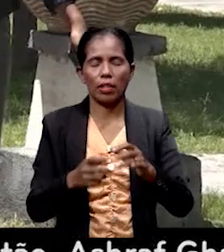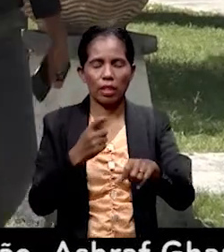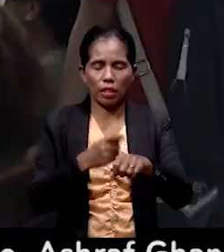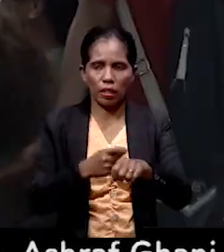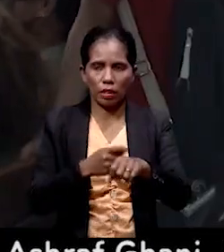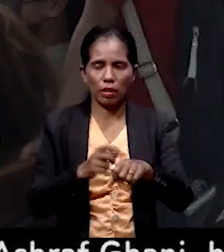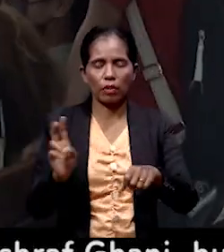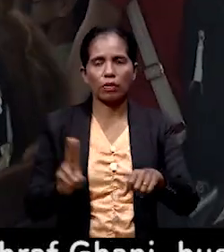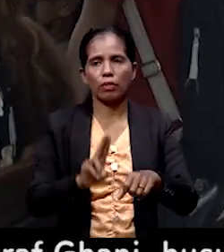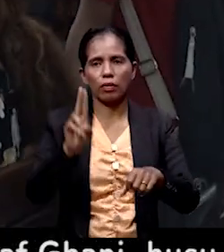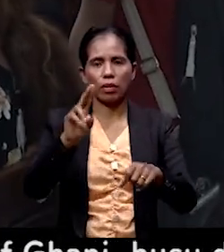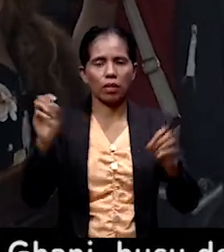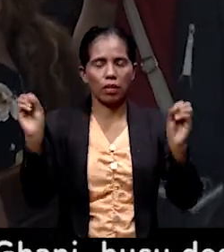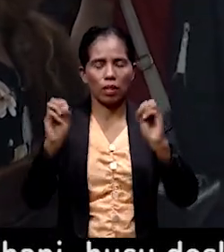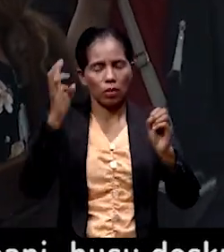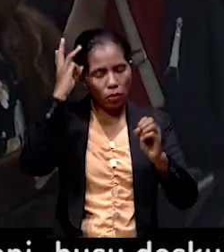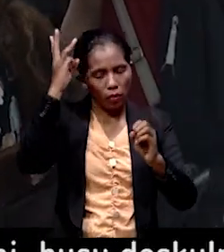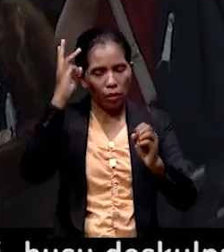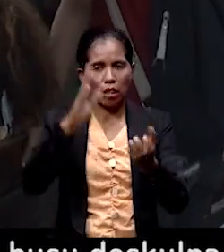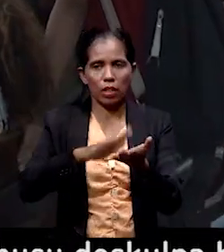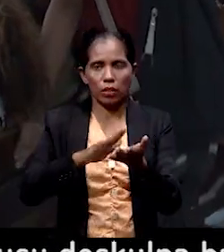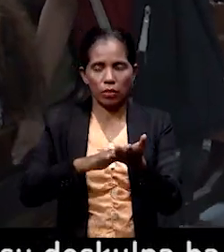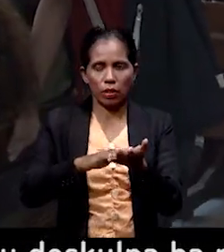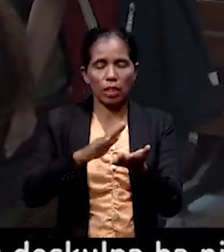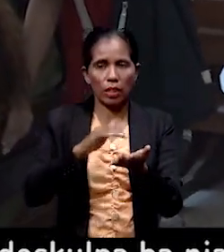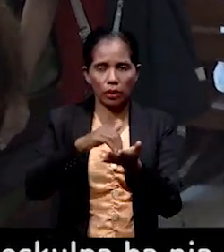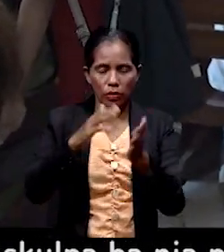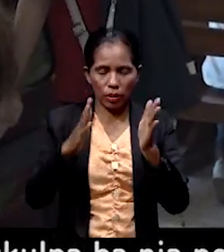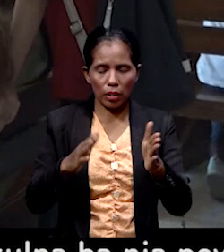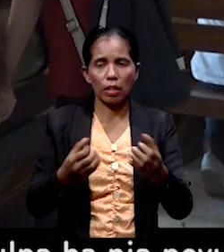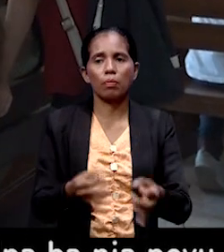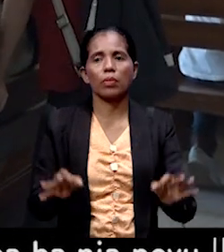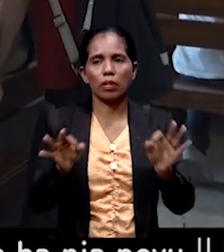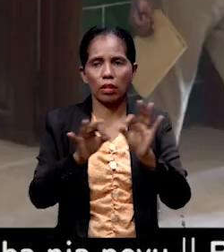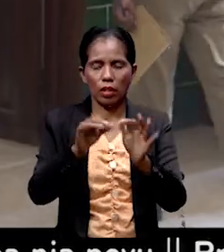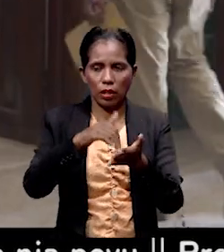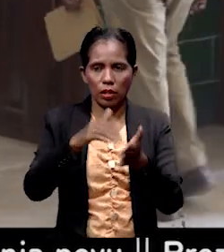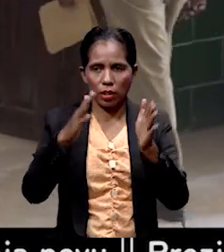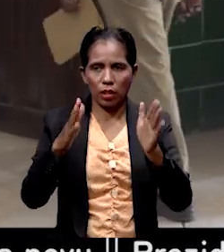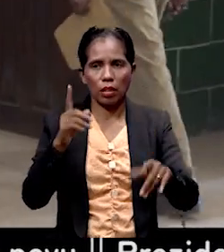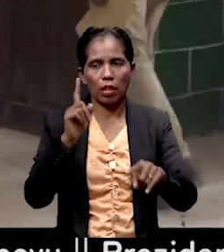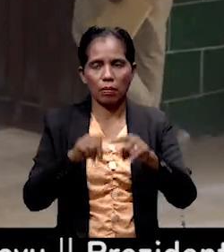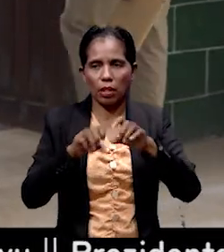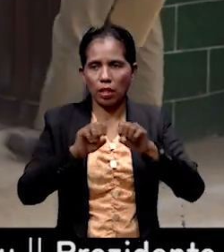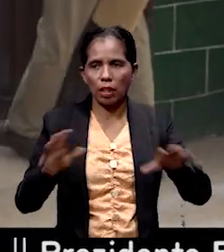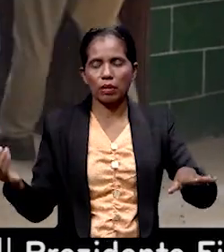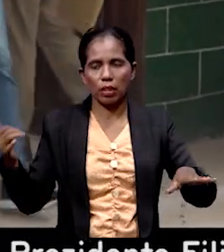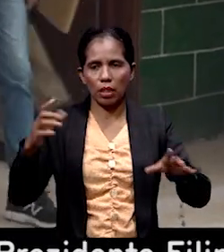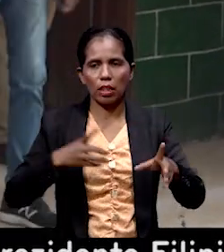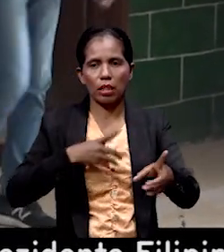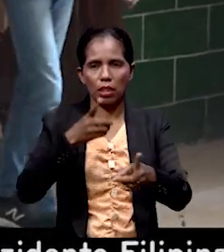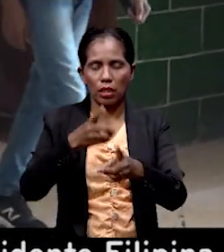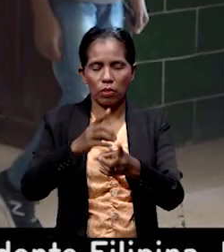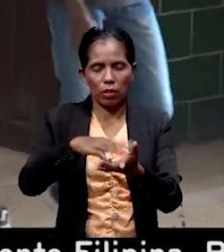be universidade la duvida ho qualidade estudante sirenia no importante li uma que estudante sira la bele la con sireni direito a